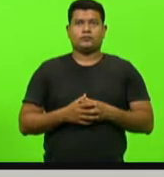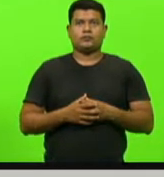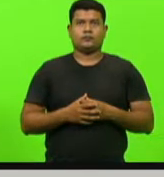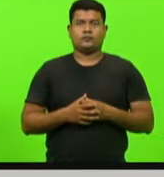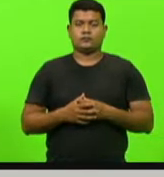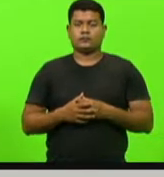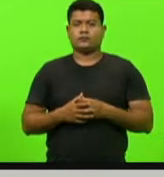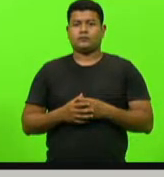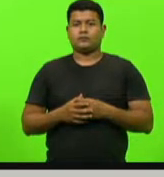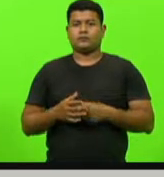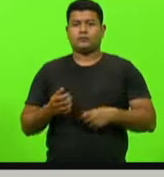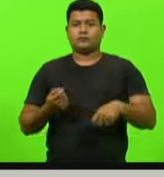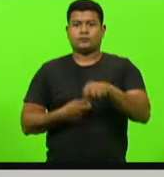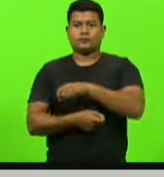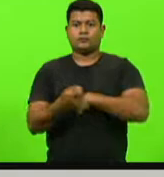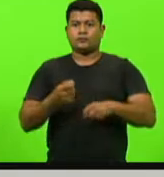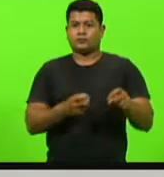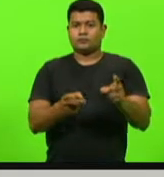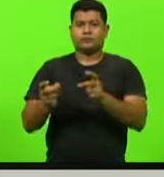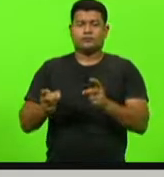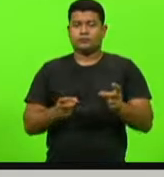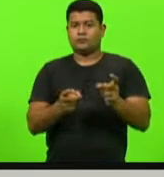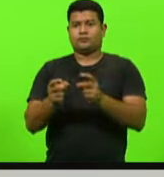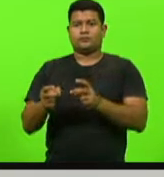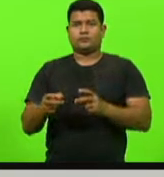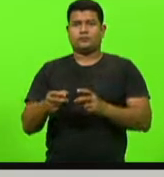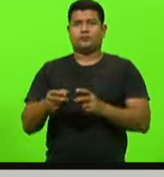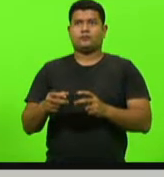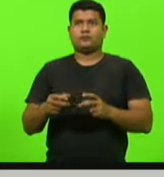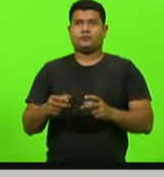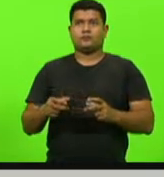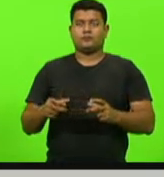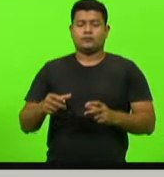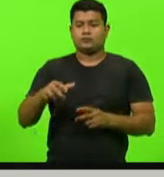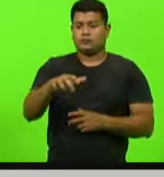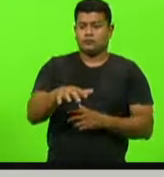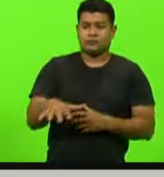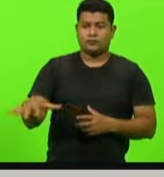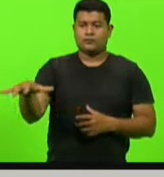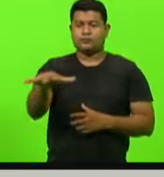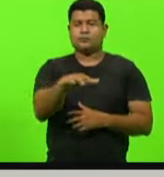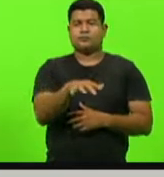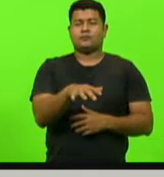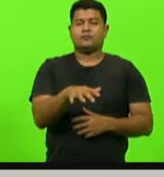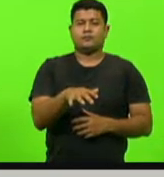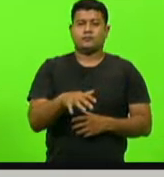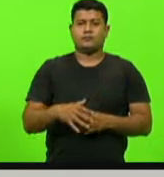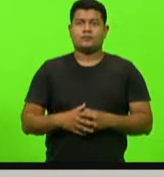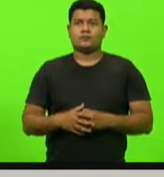a utilização, da comercialização a título oneroso das faixas de domínio e das áreas